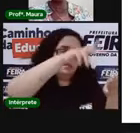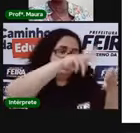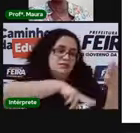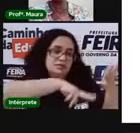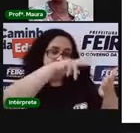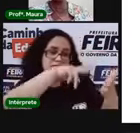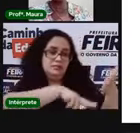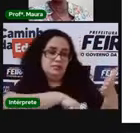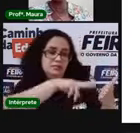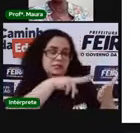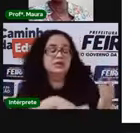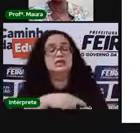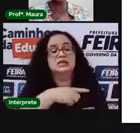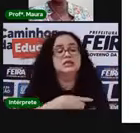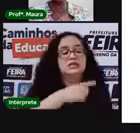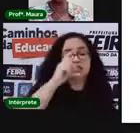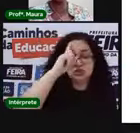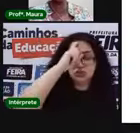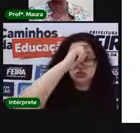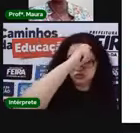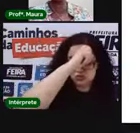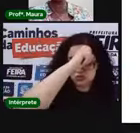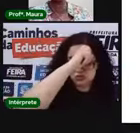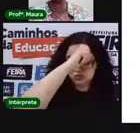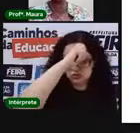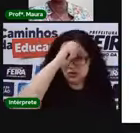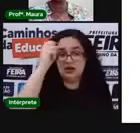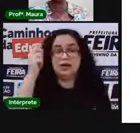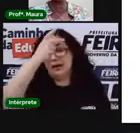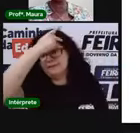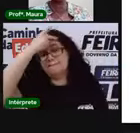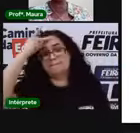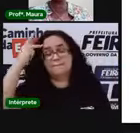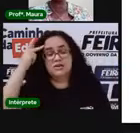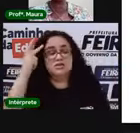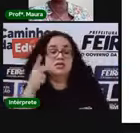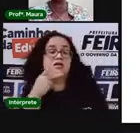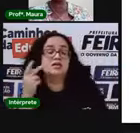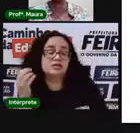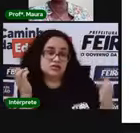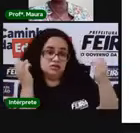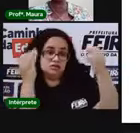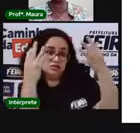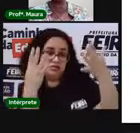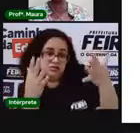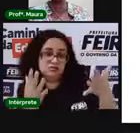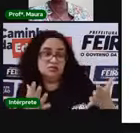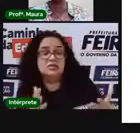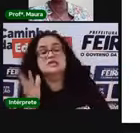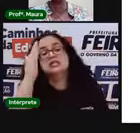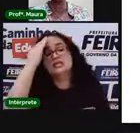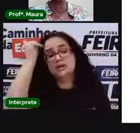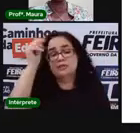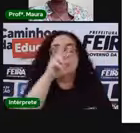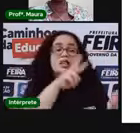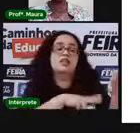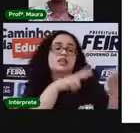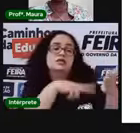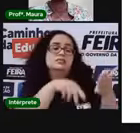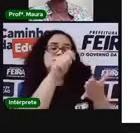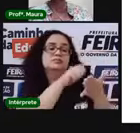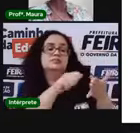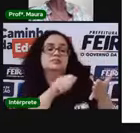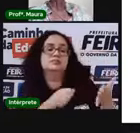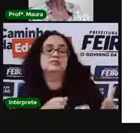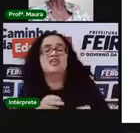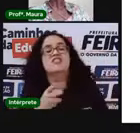ela superou a dificuldade pelo afeto. Enquanto um monte de gente falava dela, porque falavam horrores dela, porque ela sabia ler e escrever, só por isso, imagine. Mas